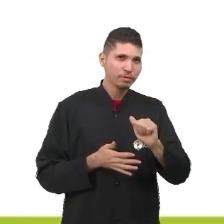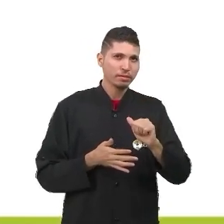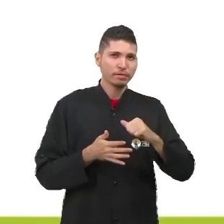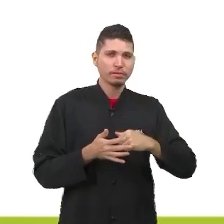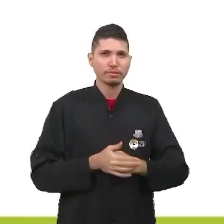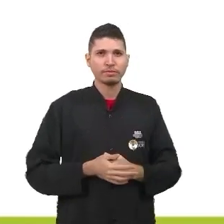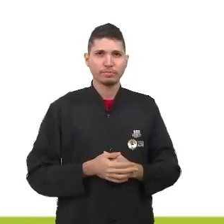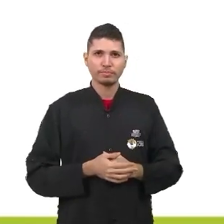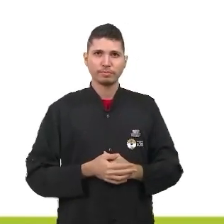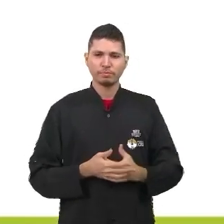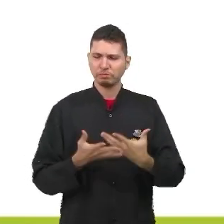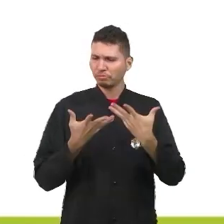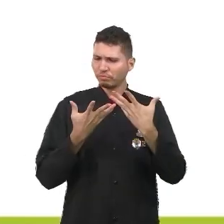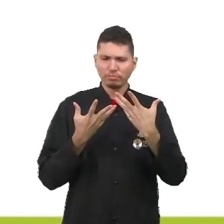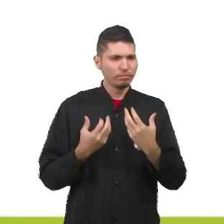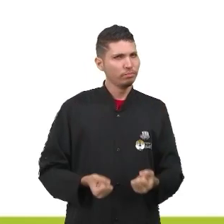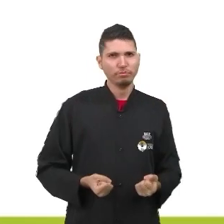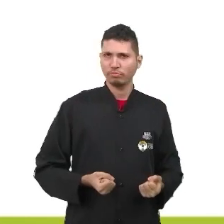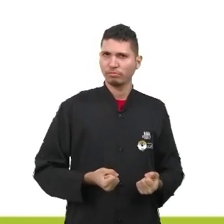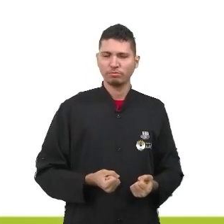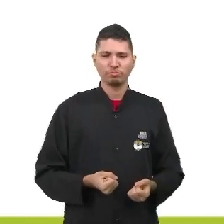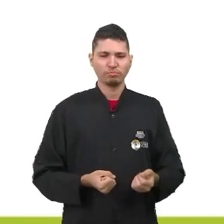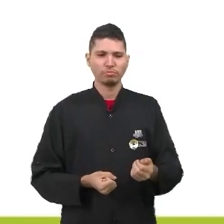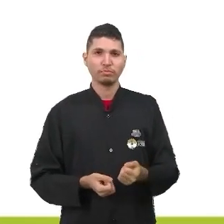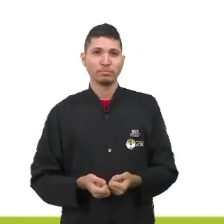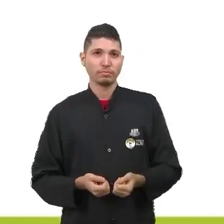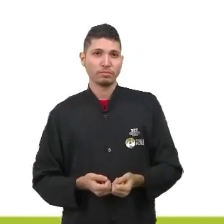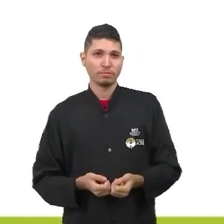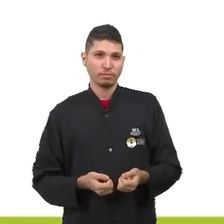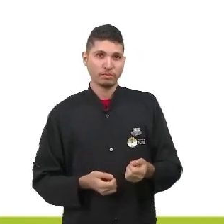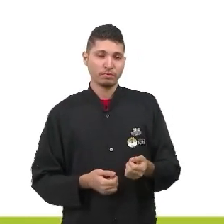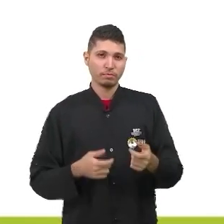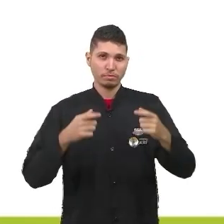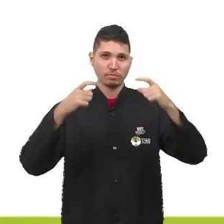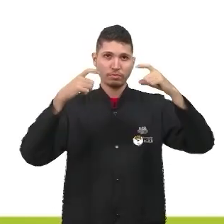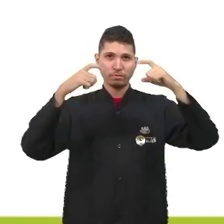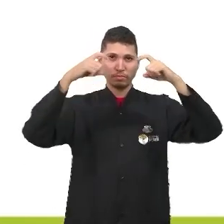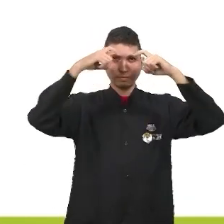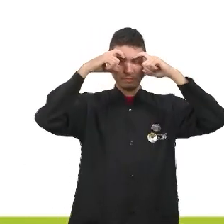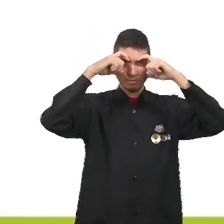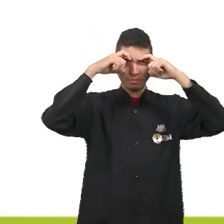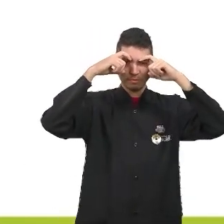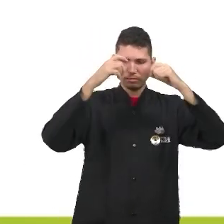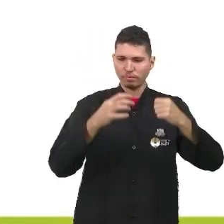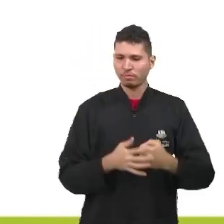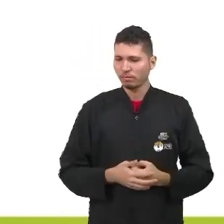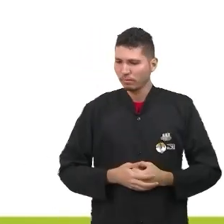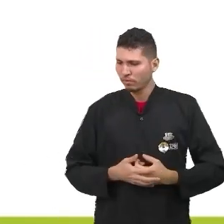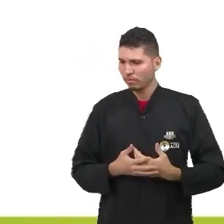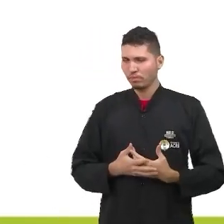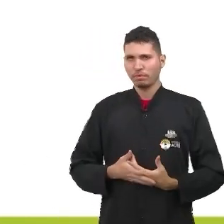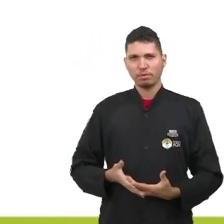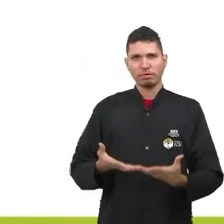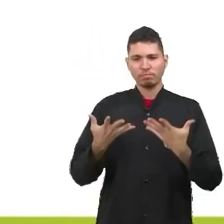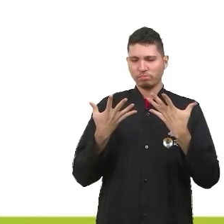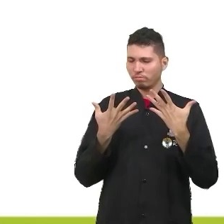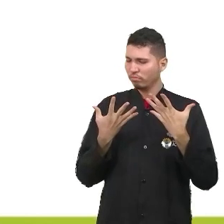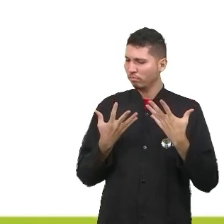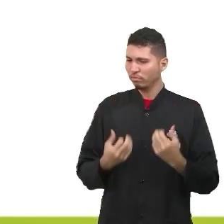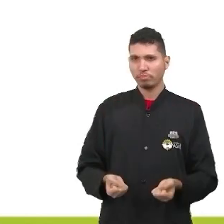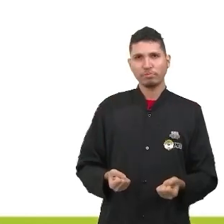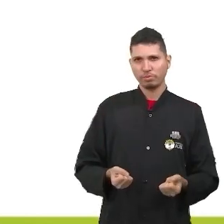aqueles traços exóticos. Para ele, Anita havia se deixado contaminar pelas extravagâncias de Picasso